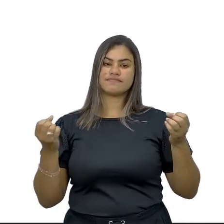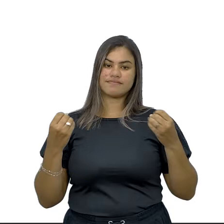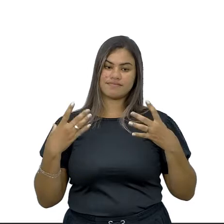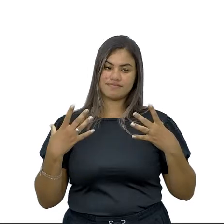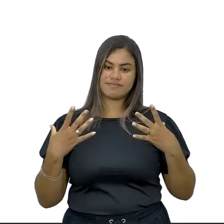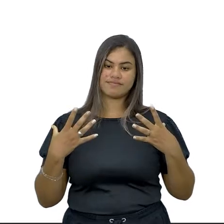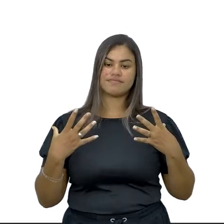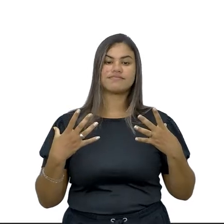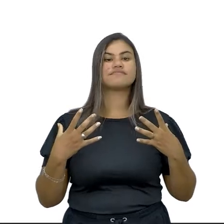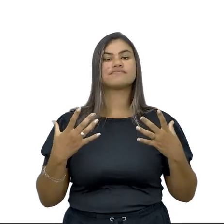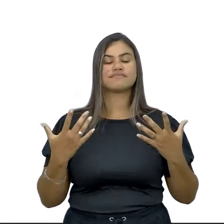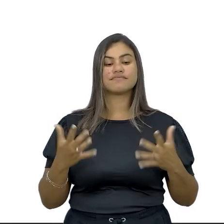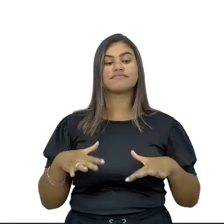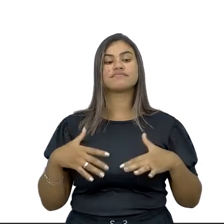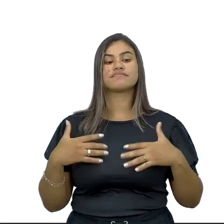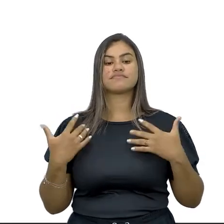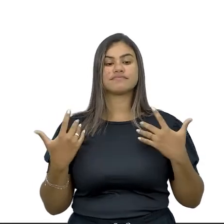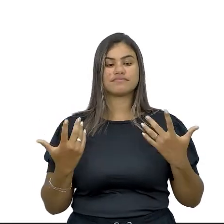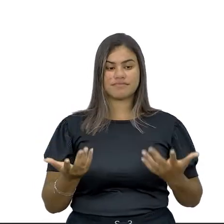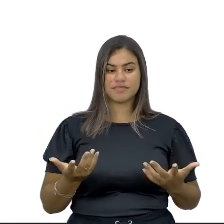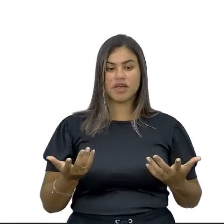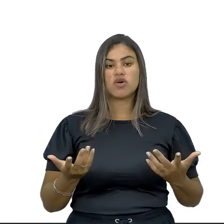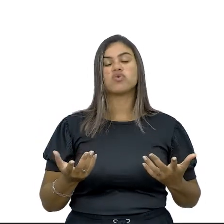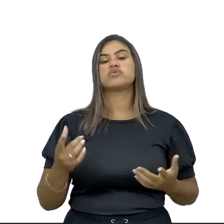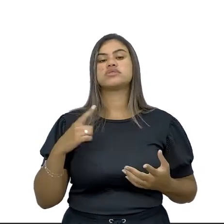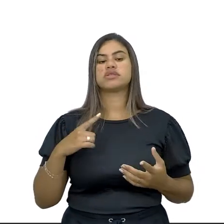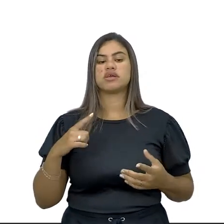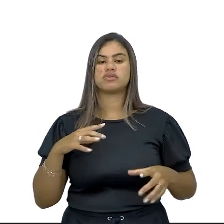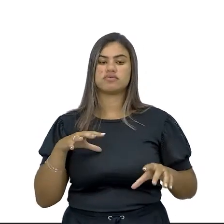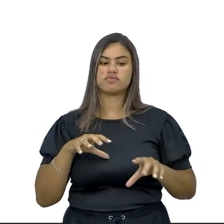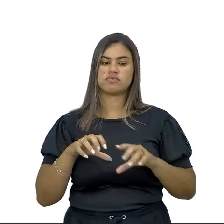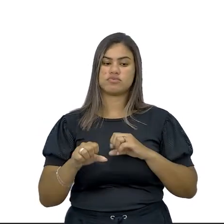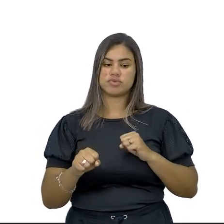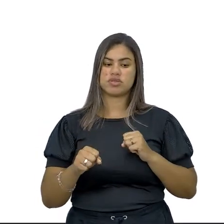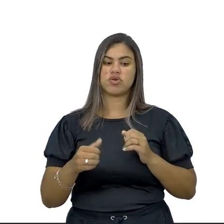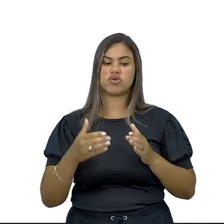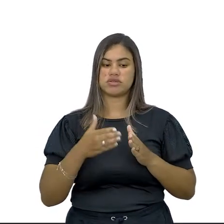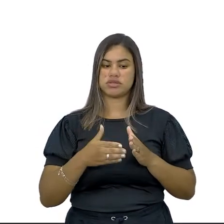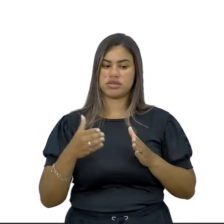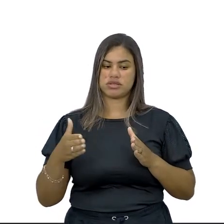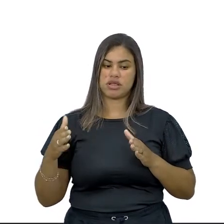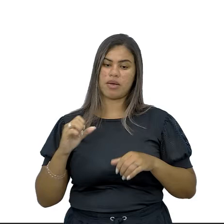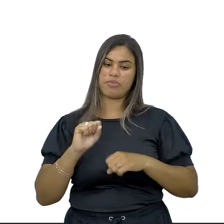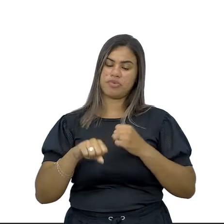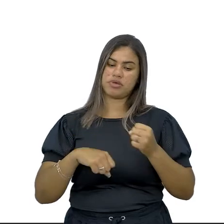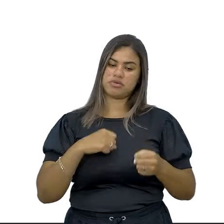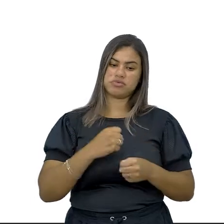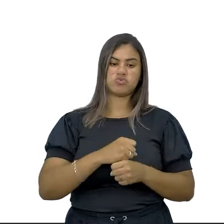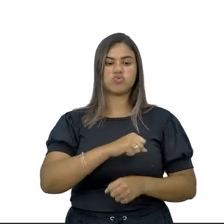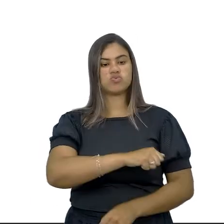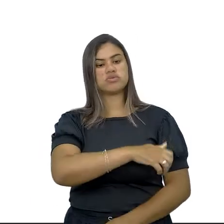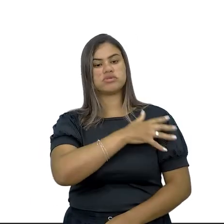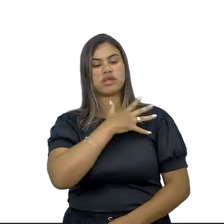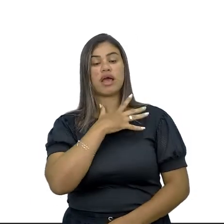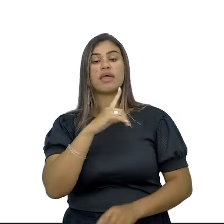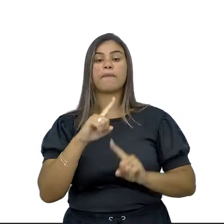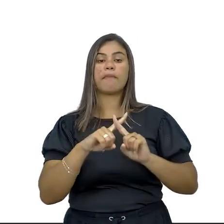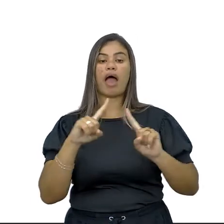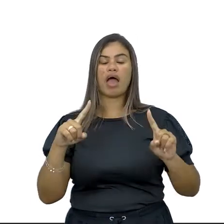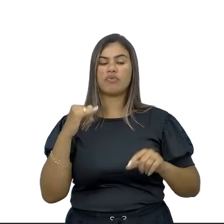então, apesar de existirem as formações de etapa e de ano série, é